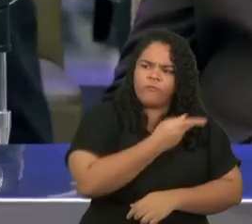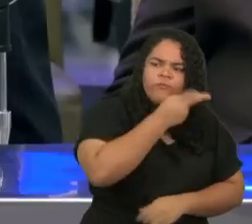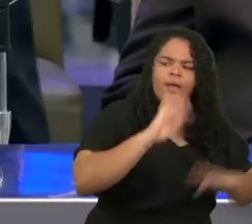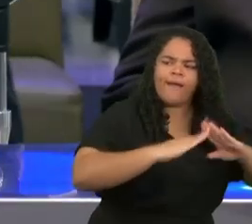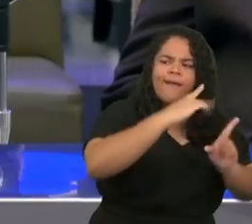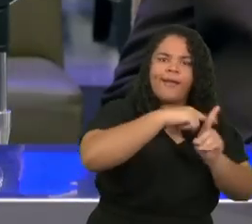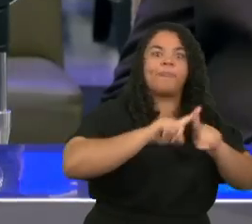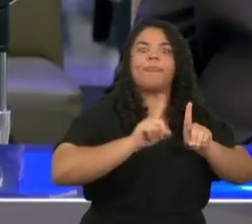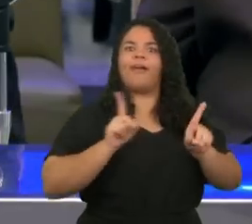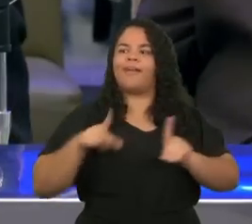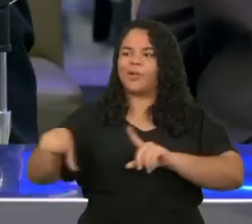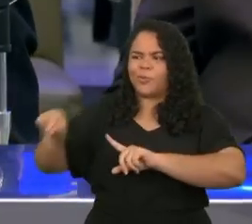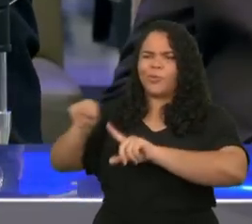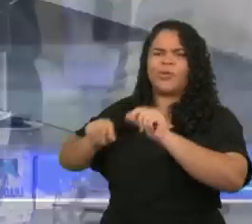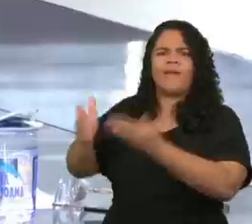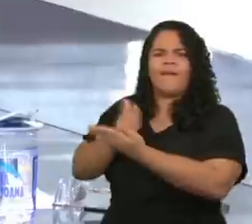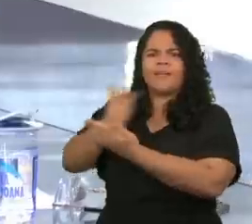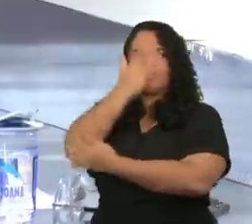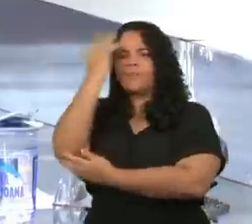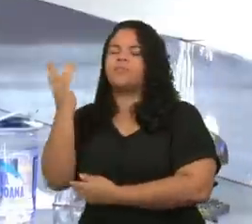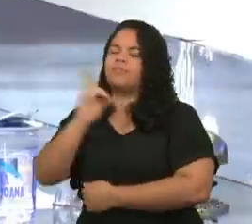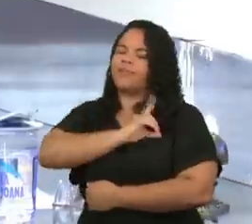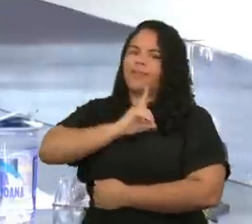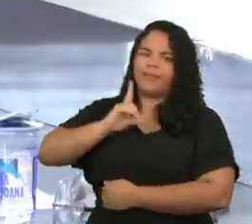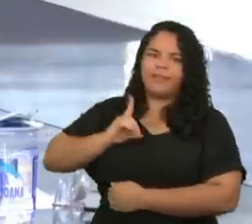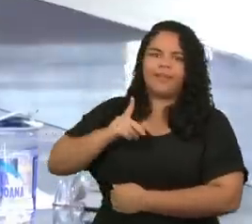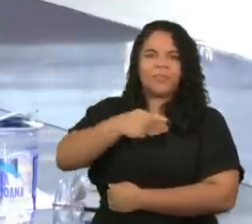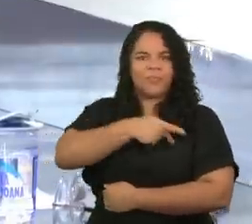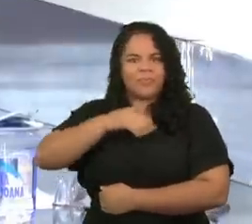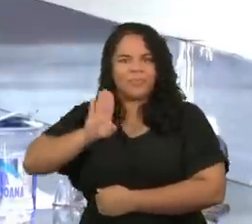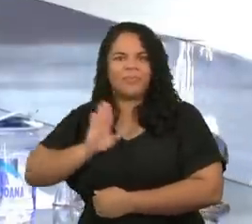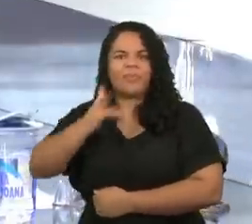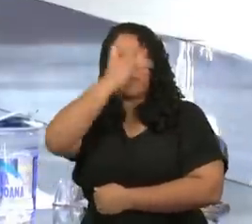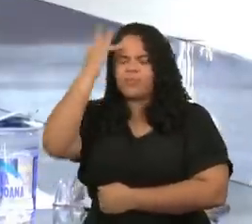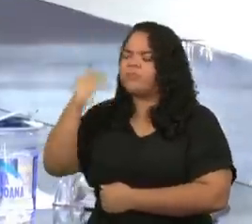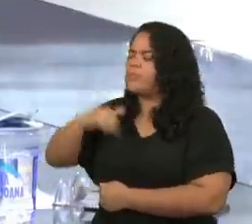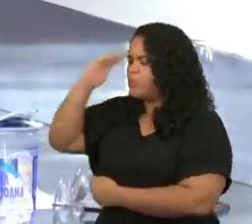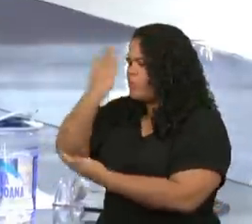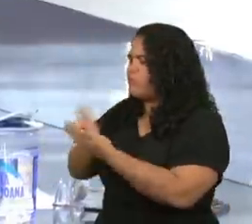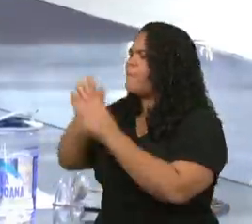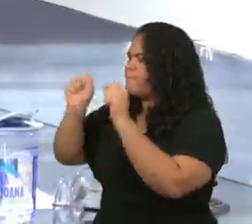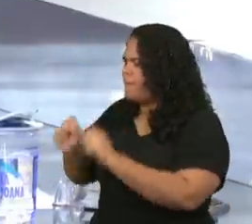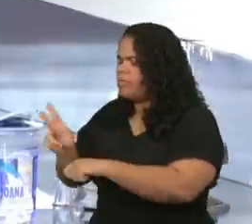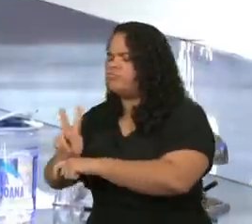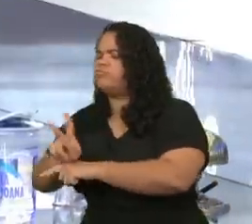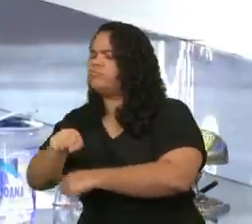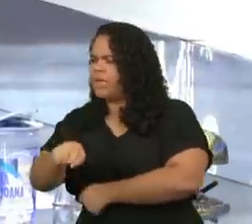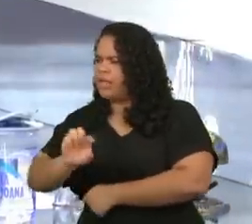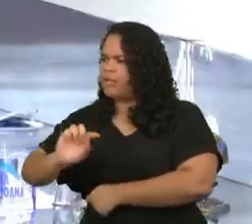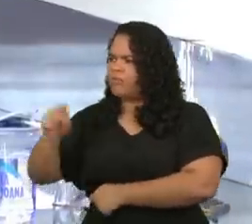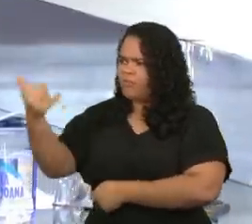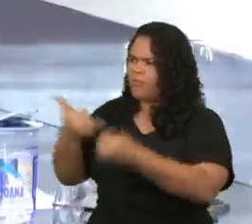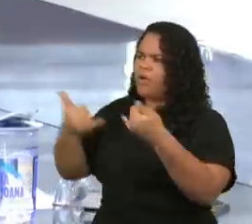eu deixava vigia eu tinha diácono tinha membro da igreja que eu podia confiar eu